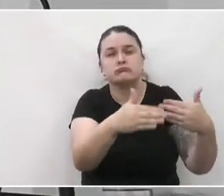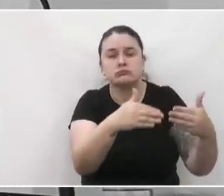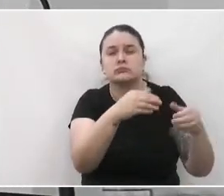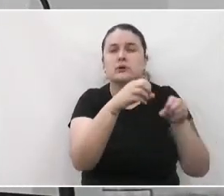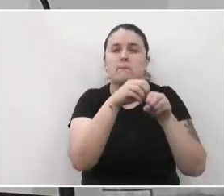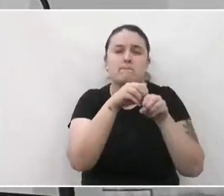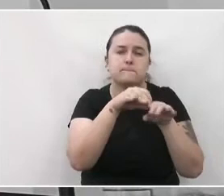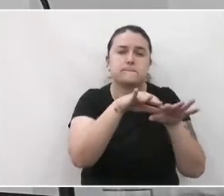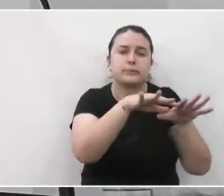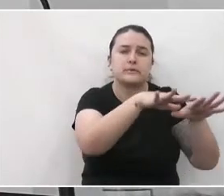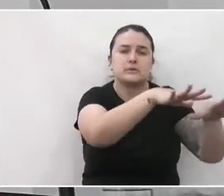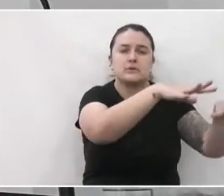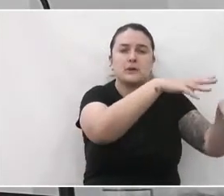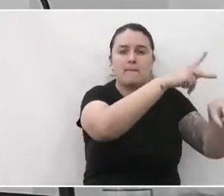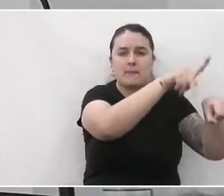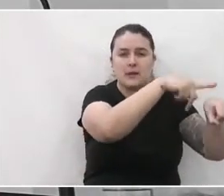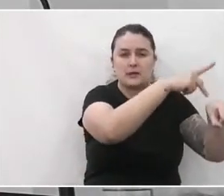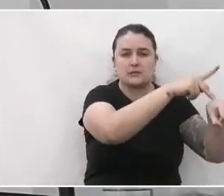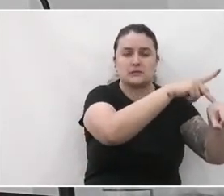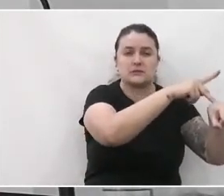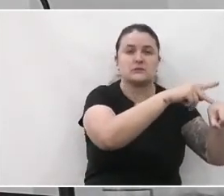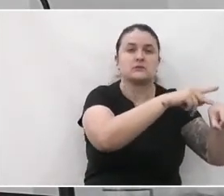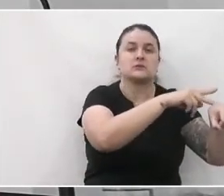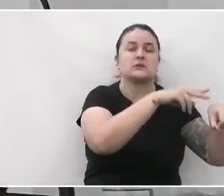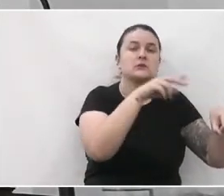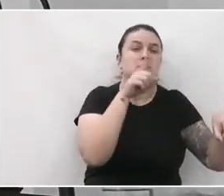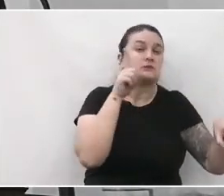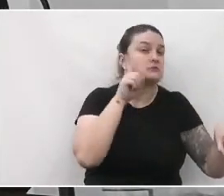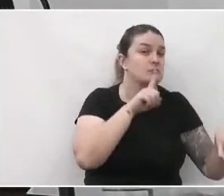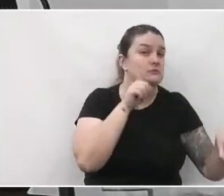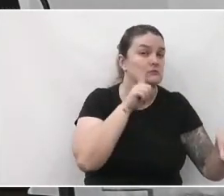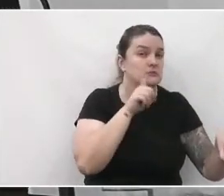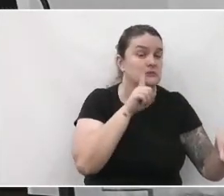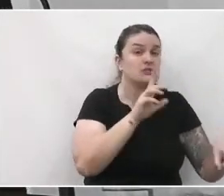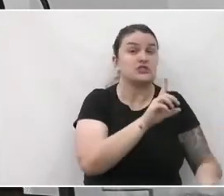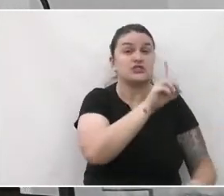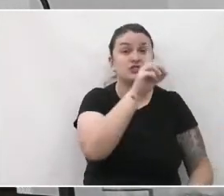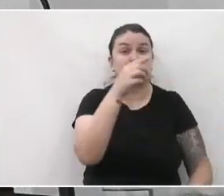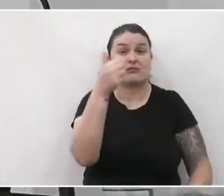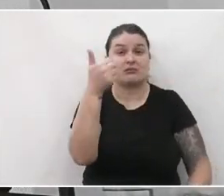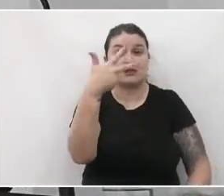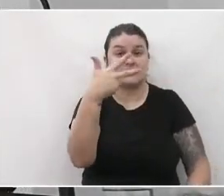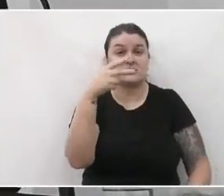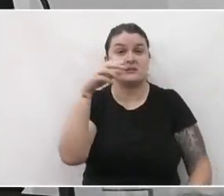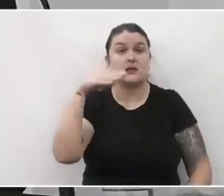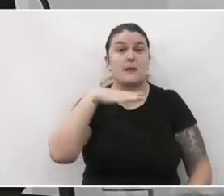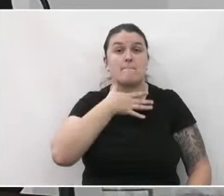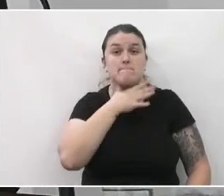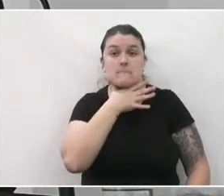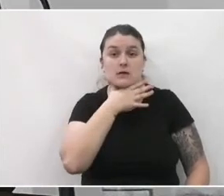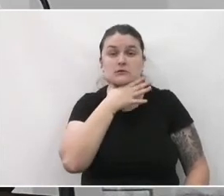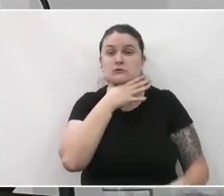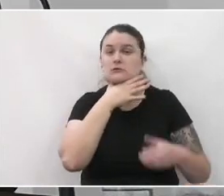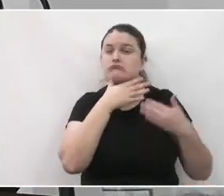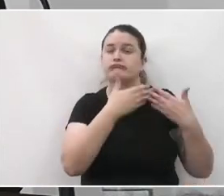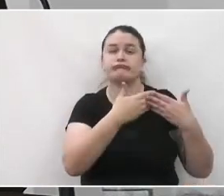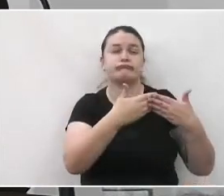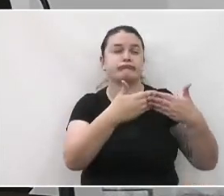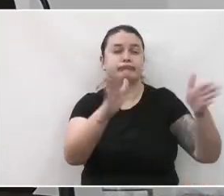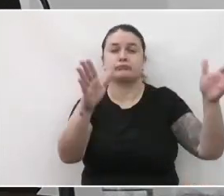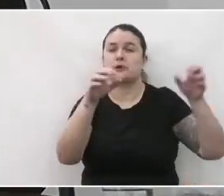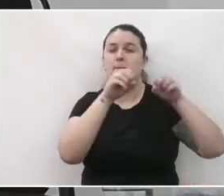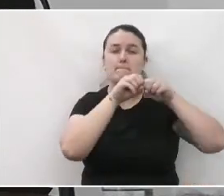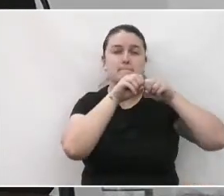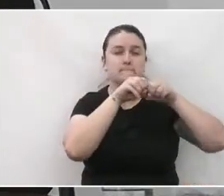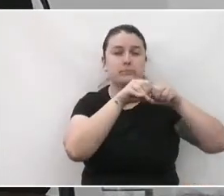Estados Unidos e em 13 de março foi declarado pandemia em 13 de março